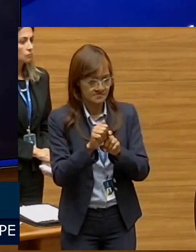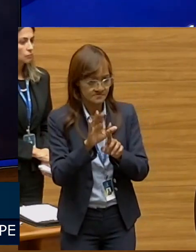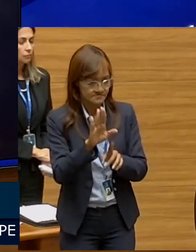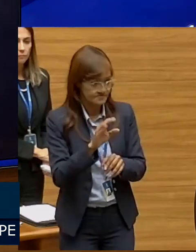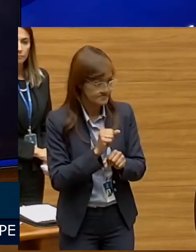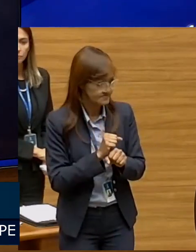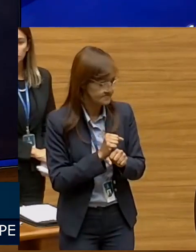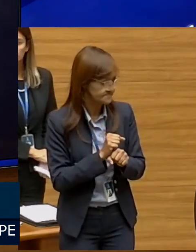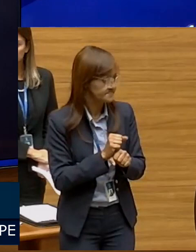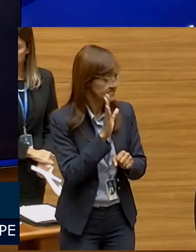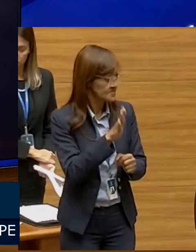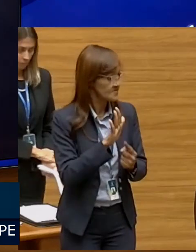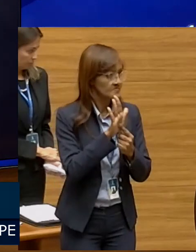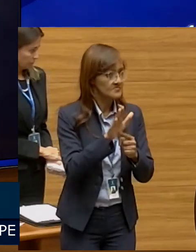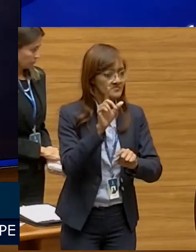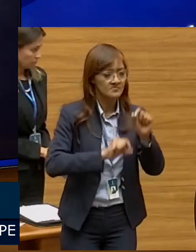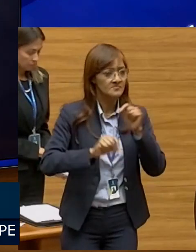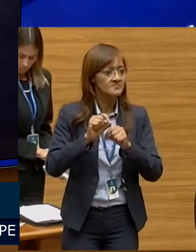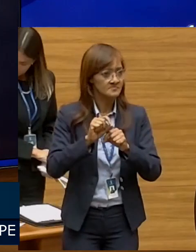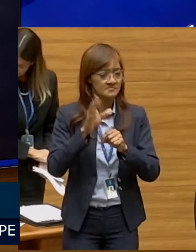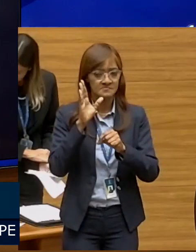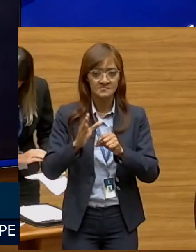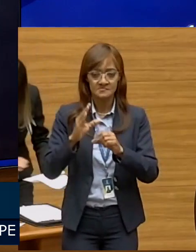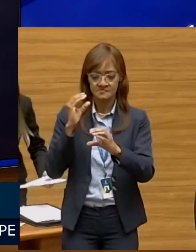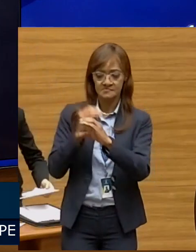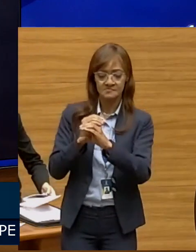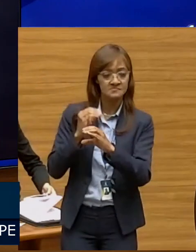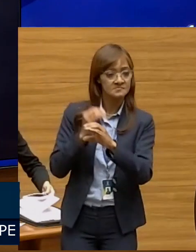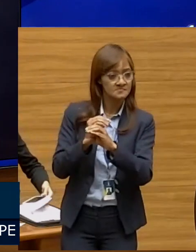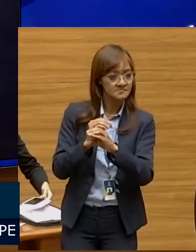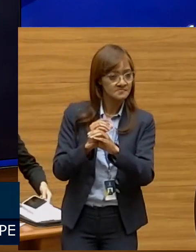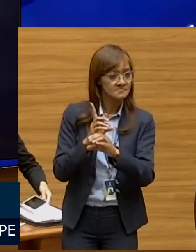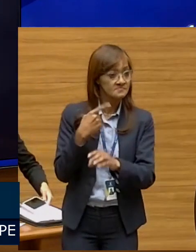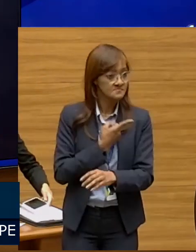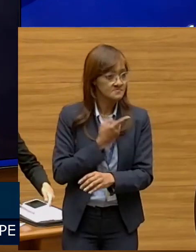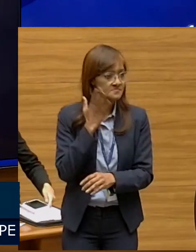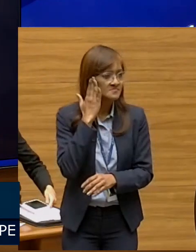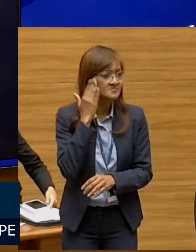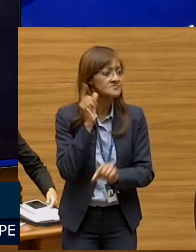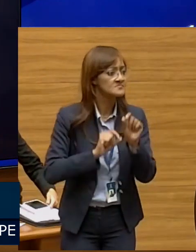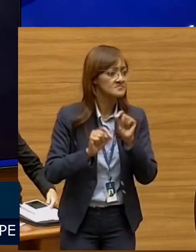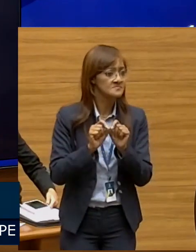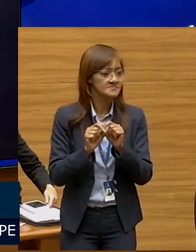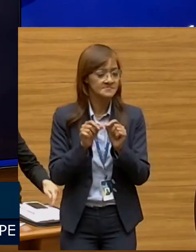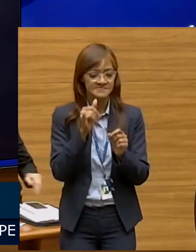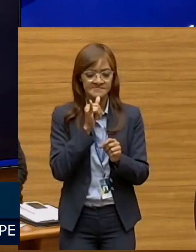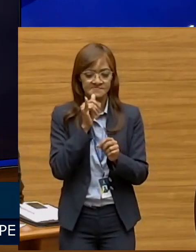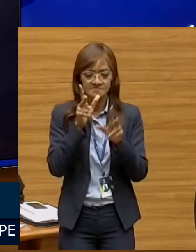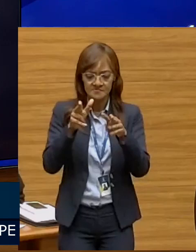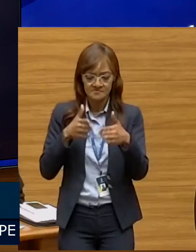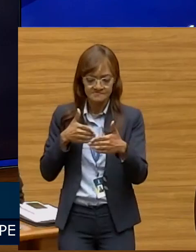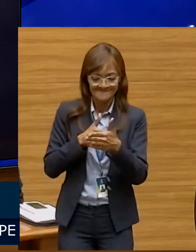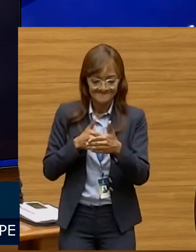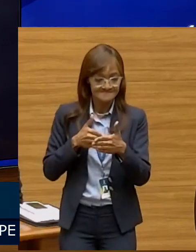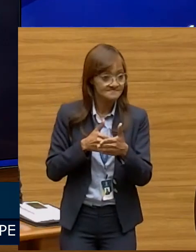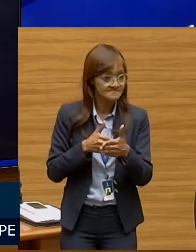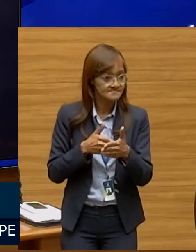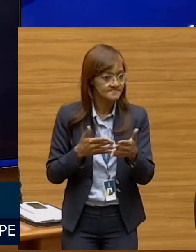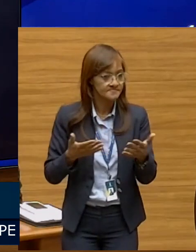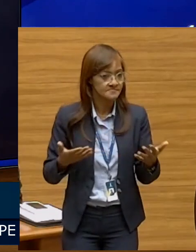conceituação básica aí, a barreira comunicacional é aquela que a gente entende que tenha qualquer entrave ou obstáculo que impeça alguém